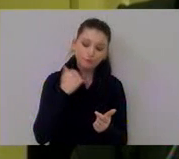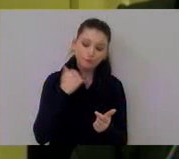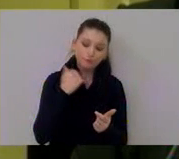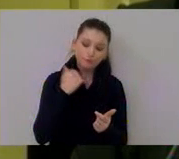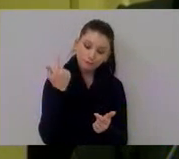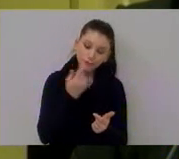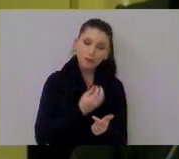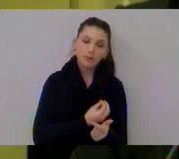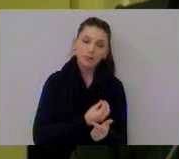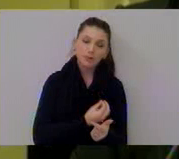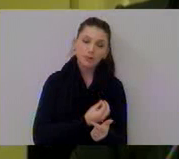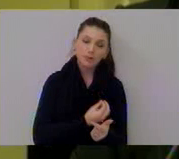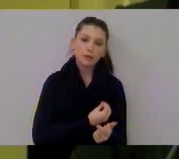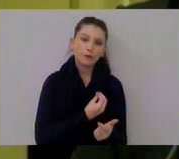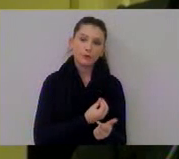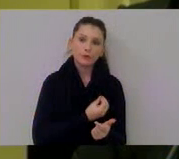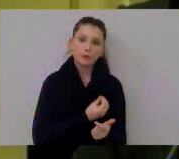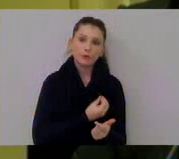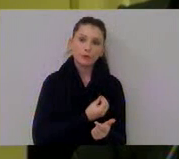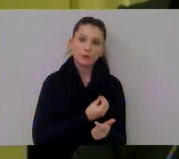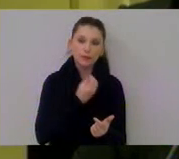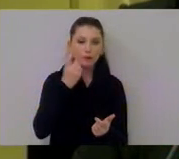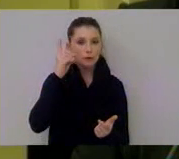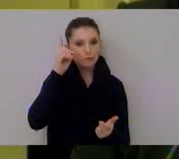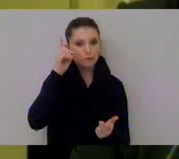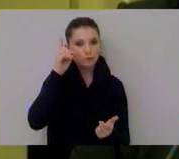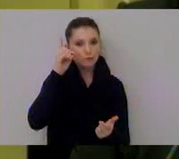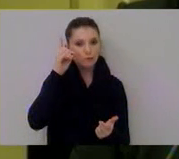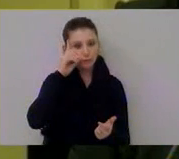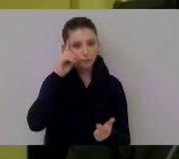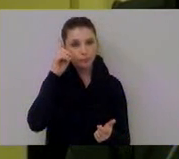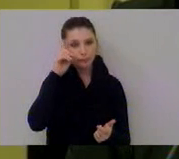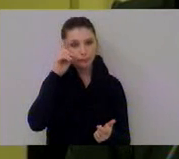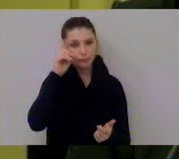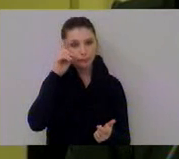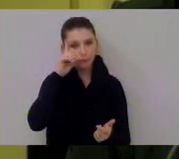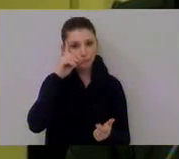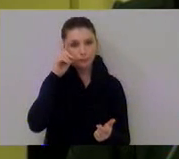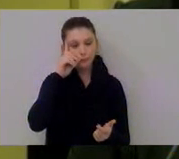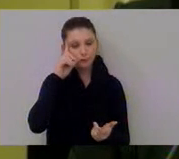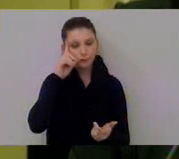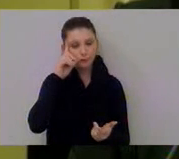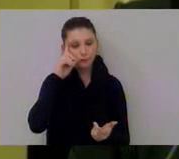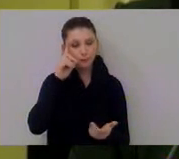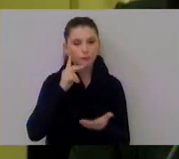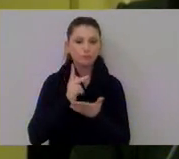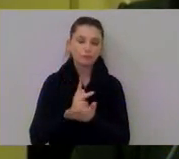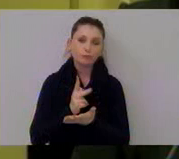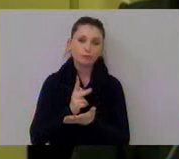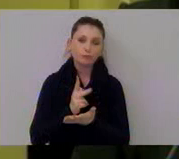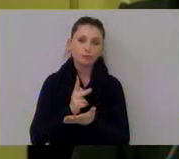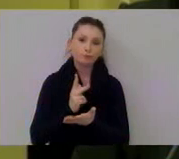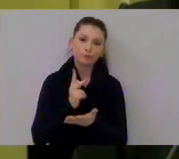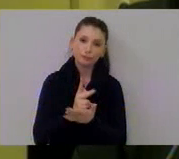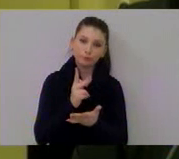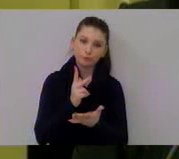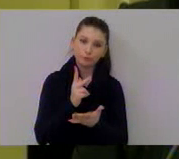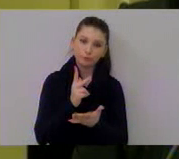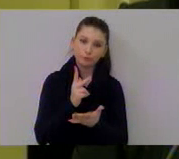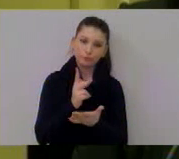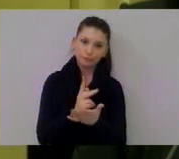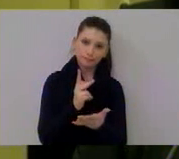Bem, quero dizer para vocês que lá na nossa comunidade nós temos